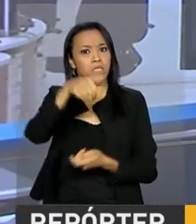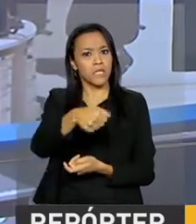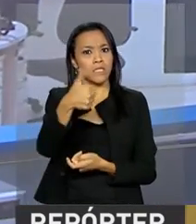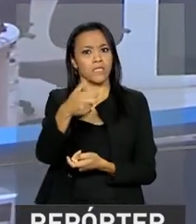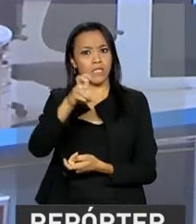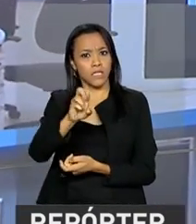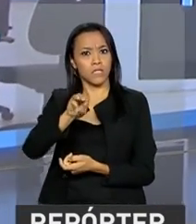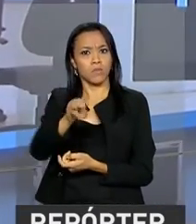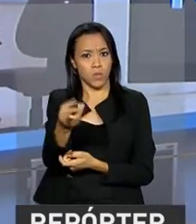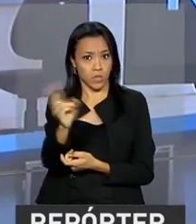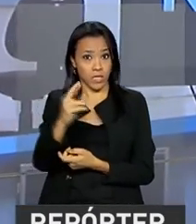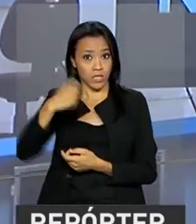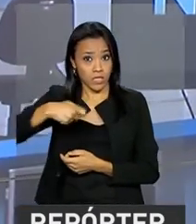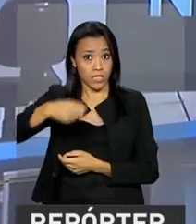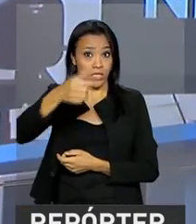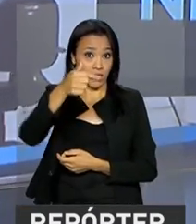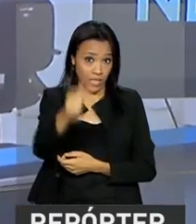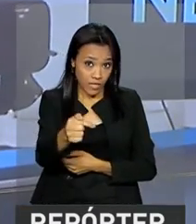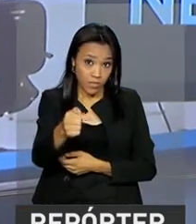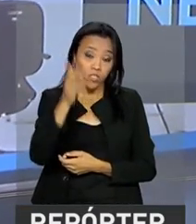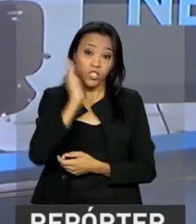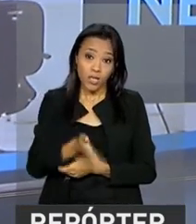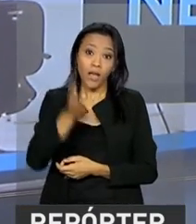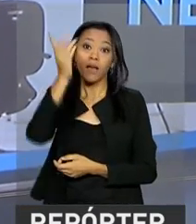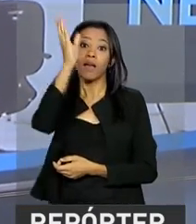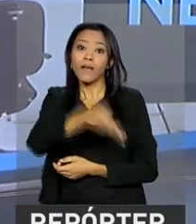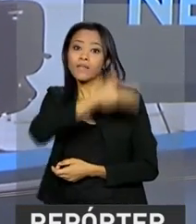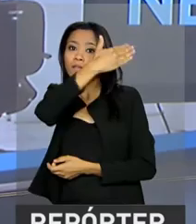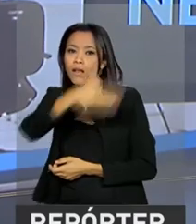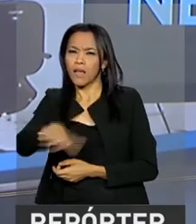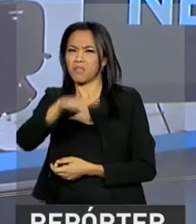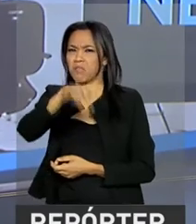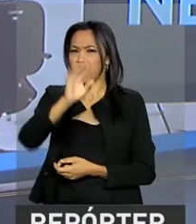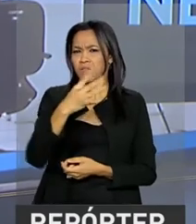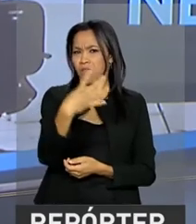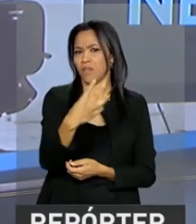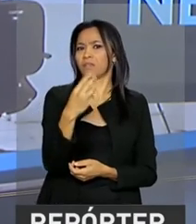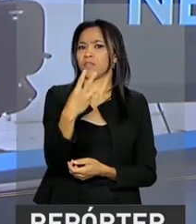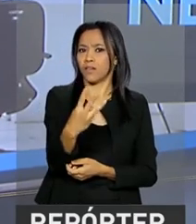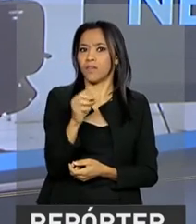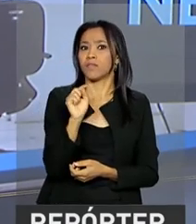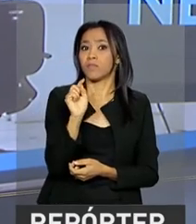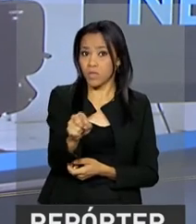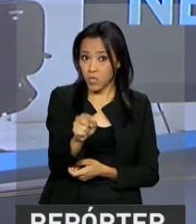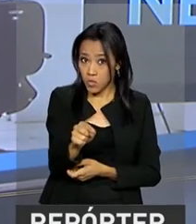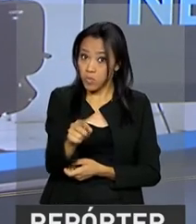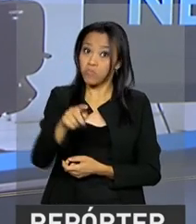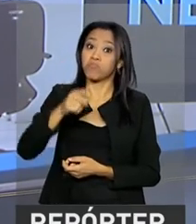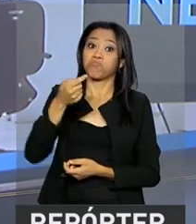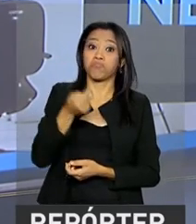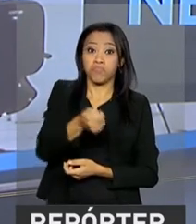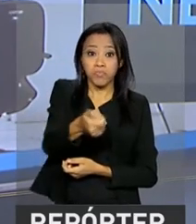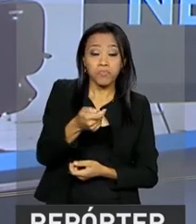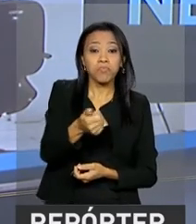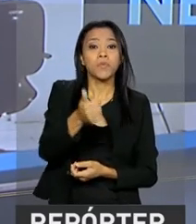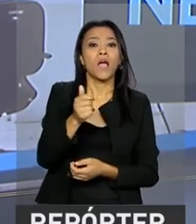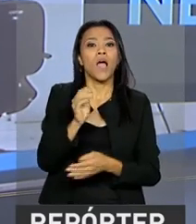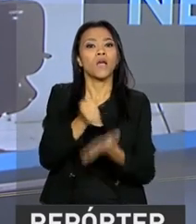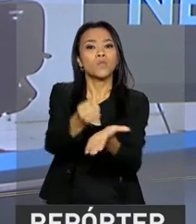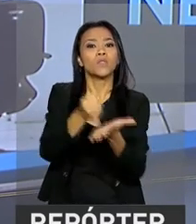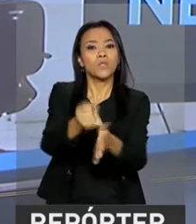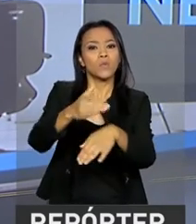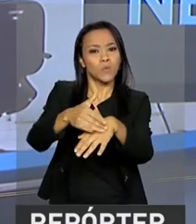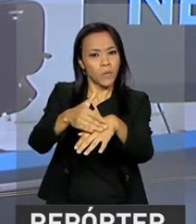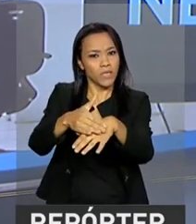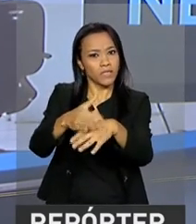em sete meses já podem ser cancelados mais de 43 mil benefícios de auxílio-doença e